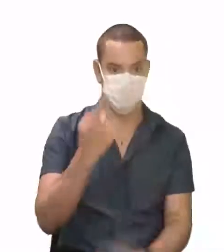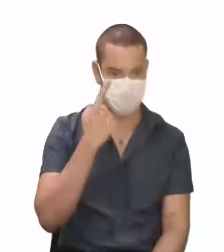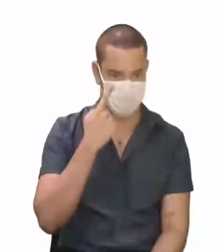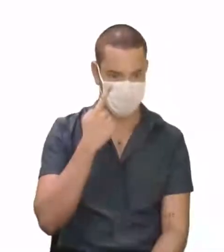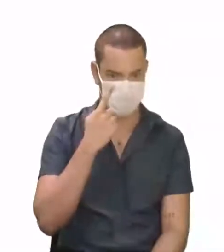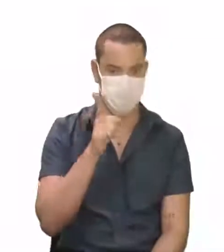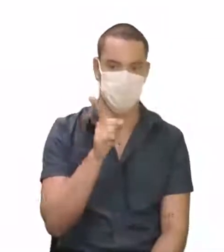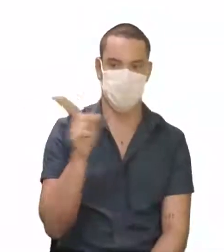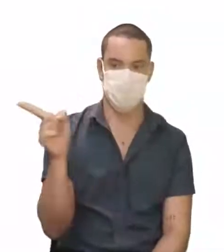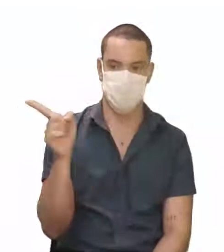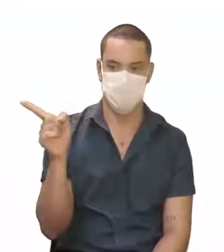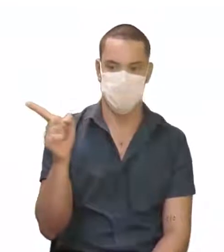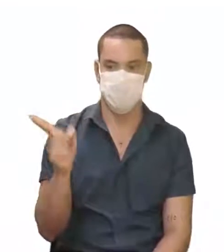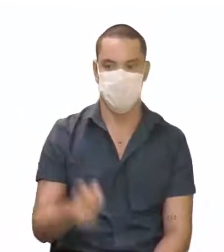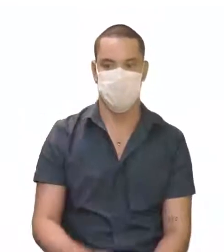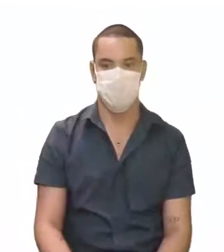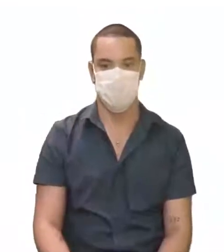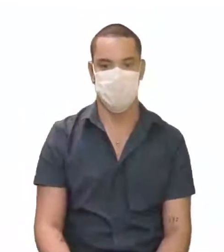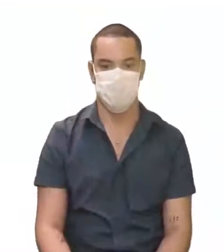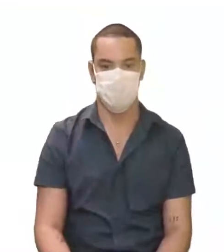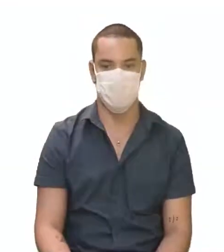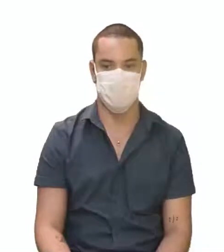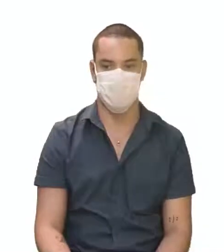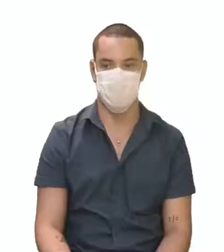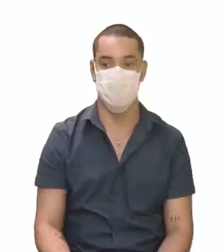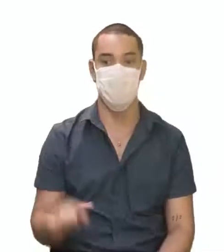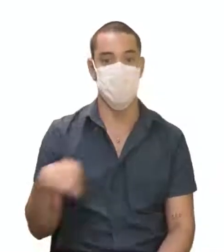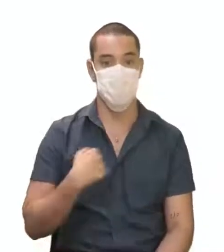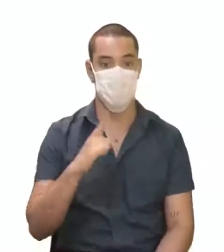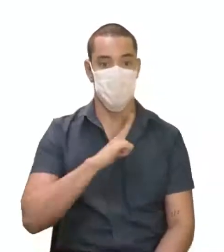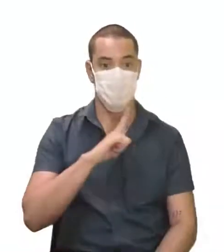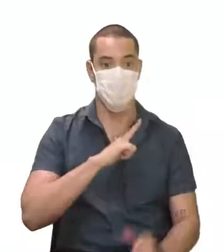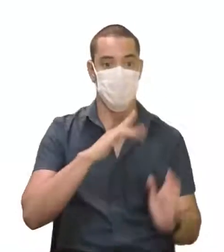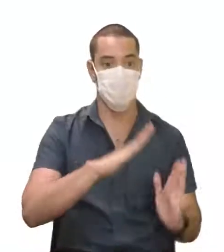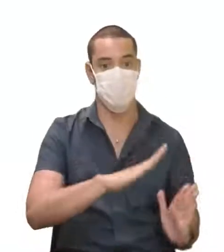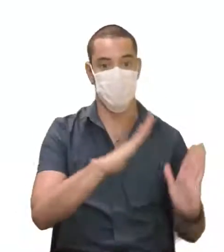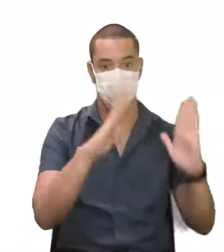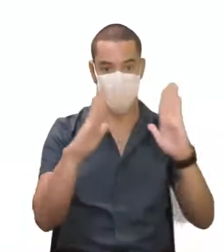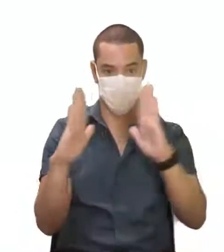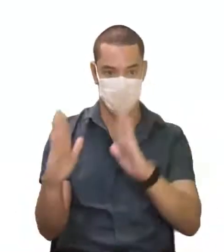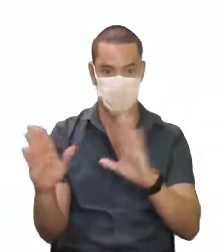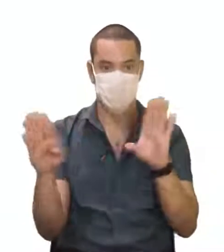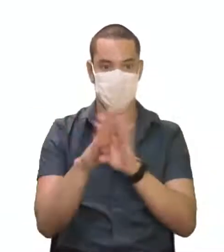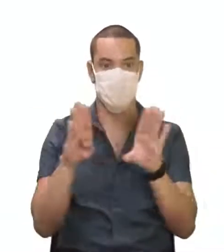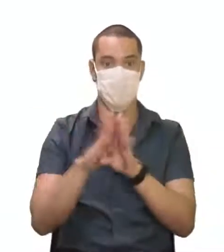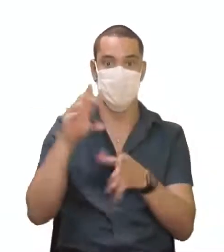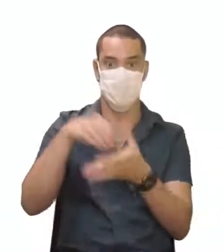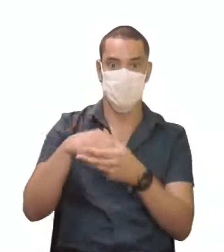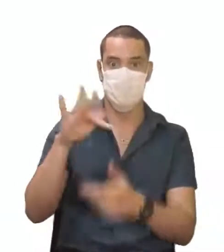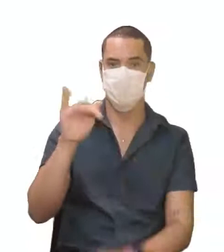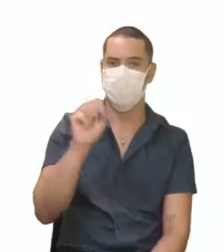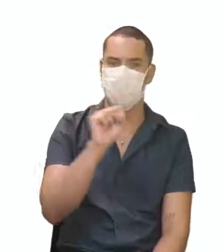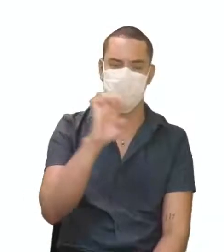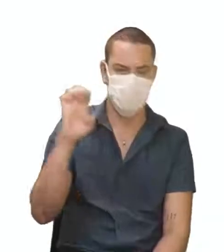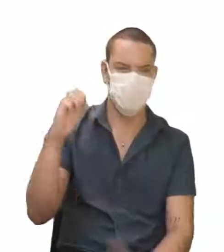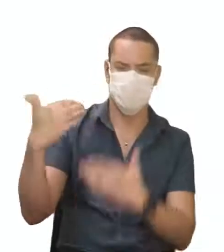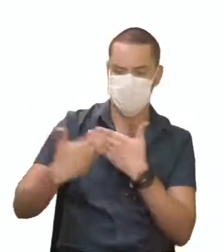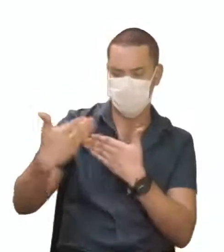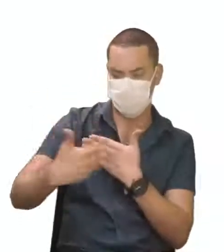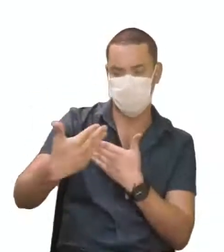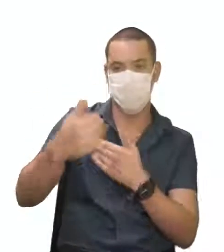tela? Olha lá. Então, nós temos o período da fase aqui, longa também, né,